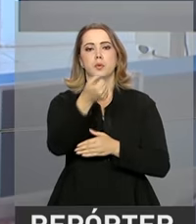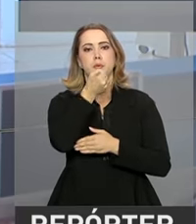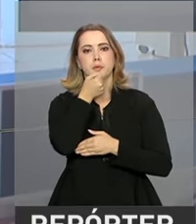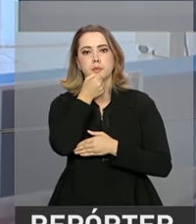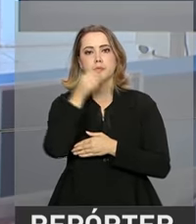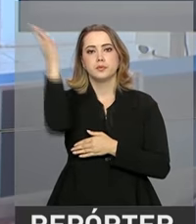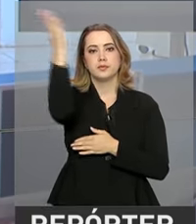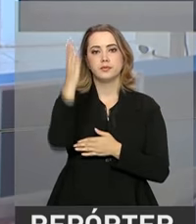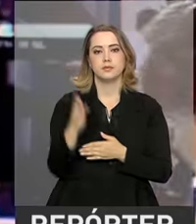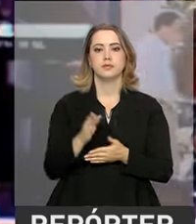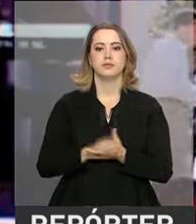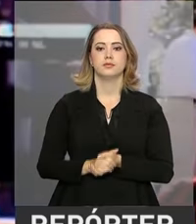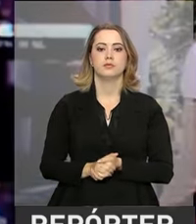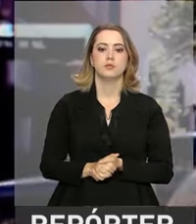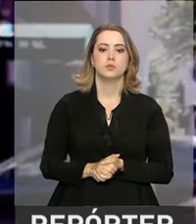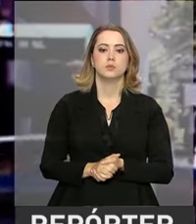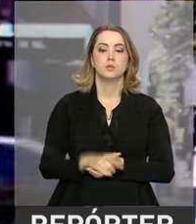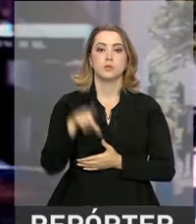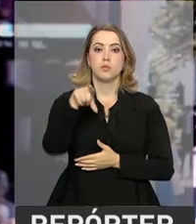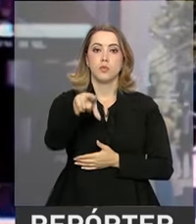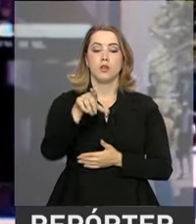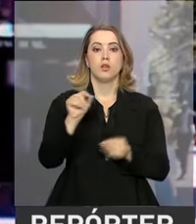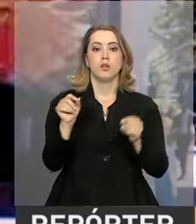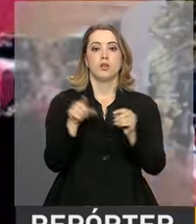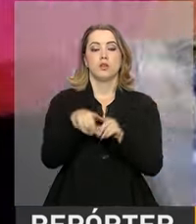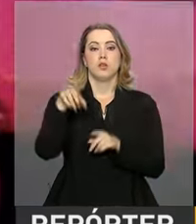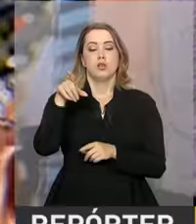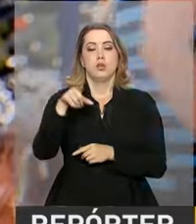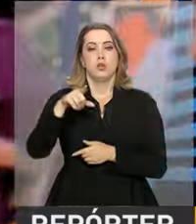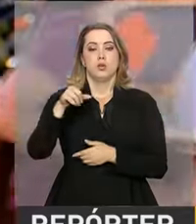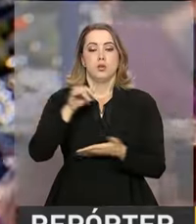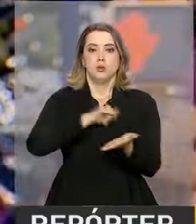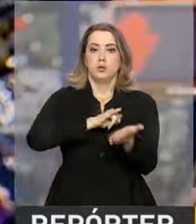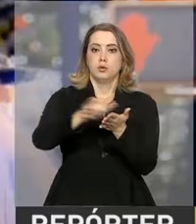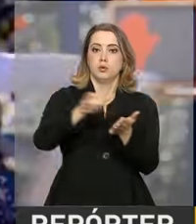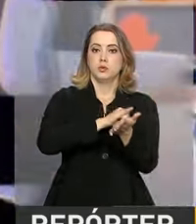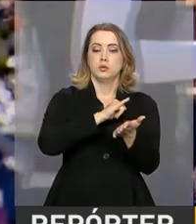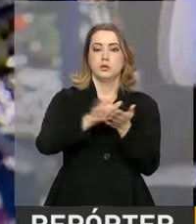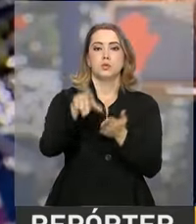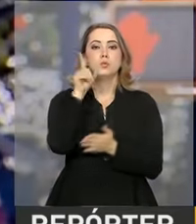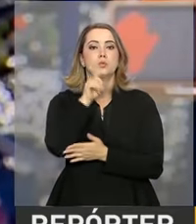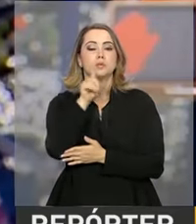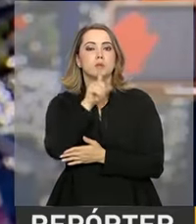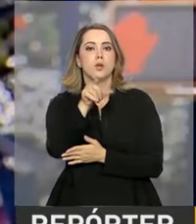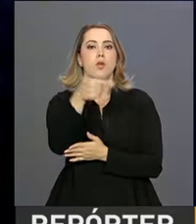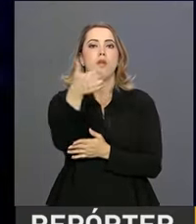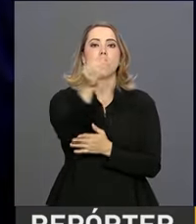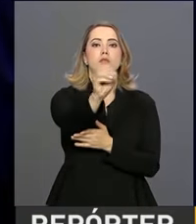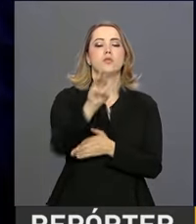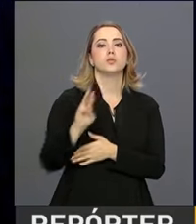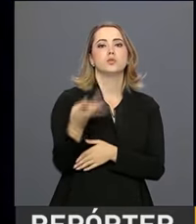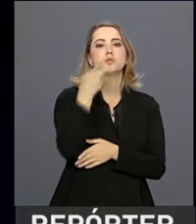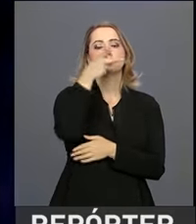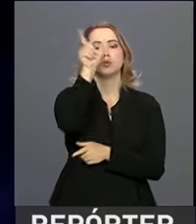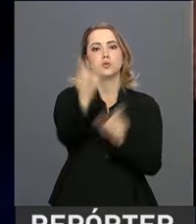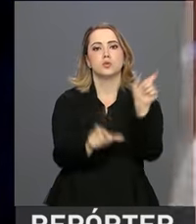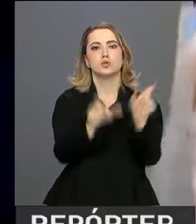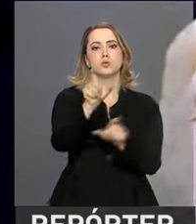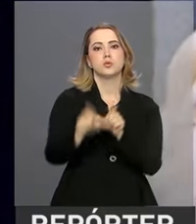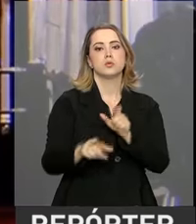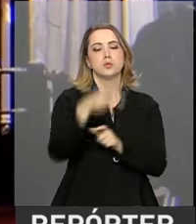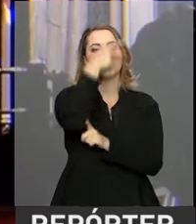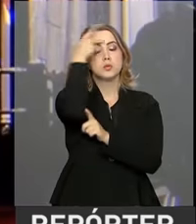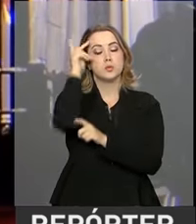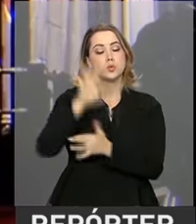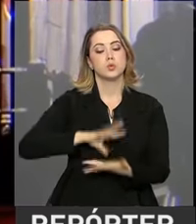Brasil. A região metropolitana de Nova York tem quase 20 milhões de habitantes e gente do mundo